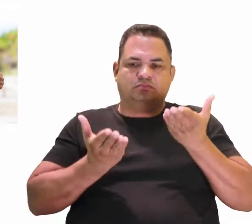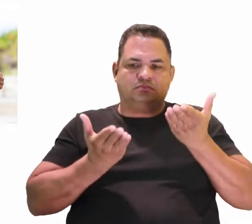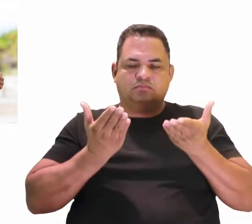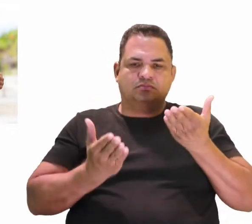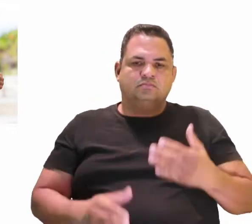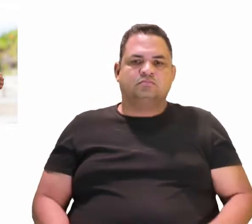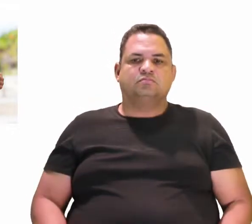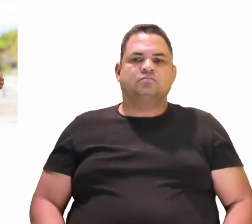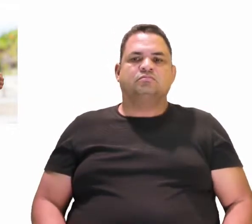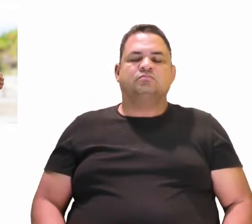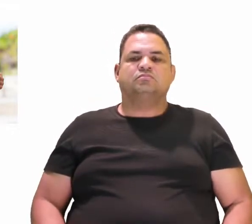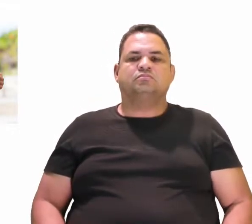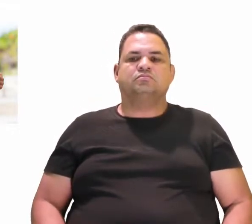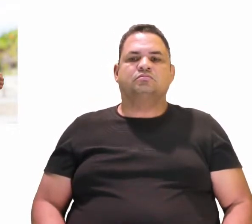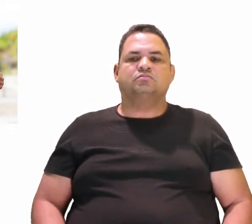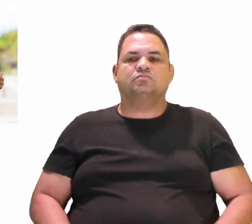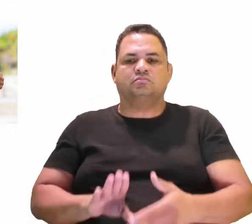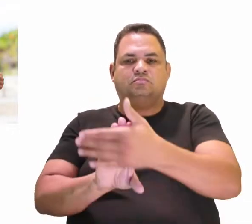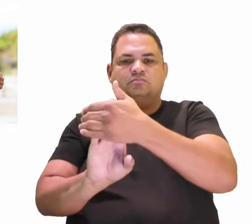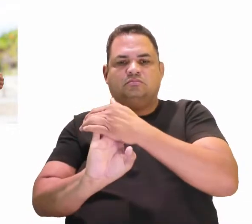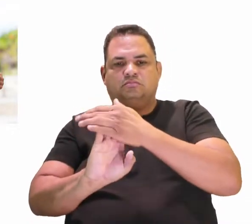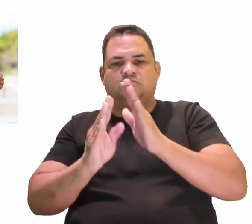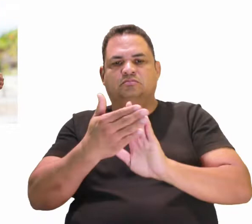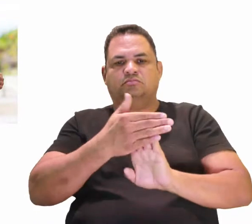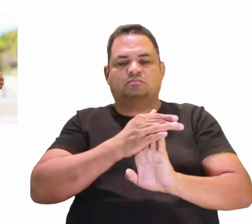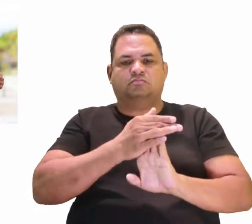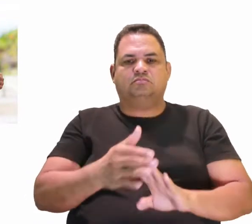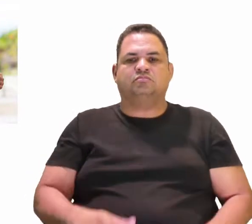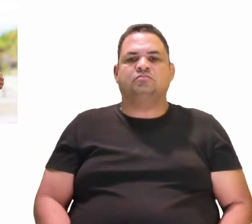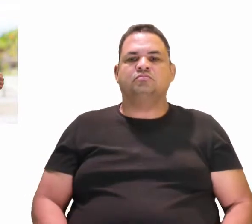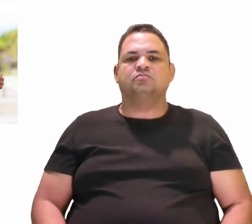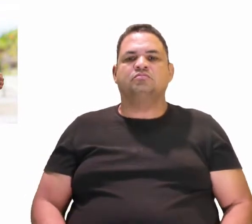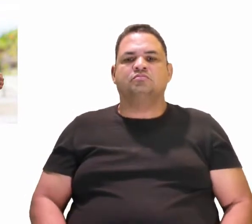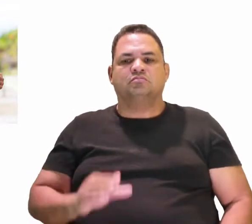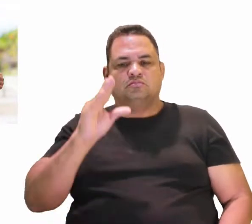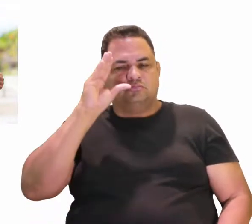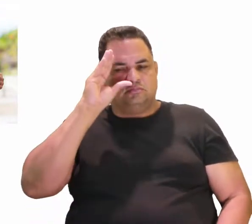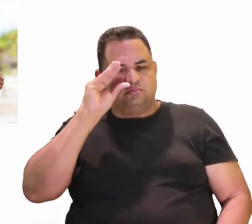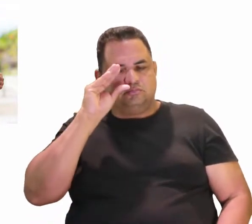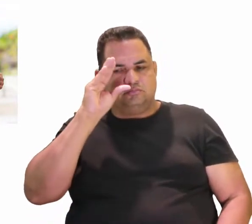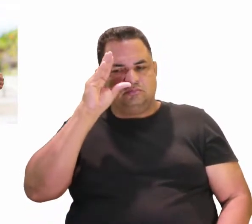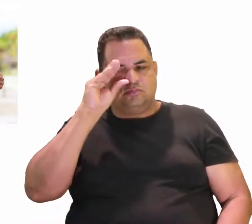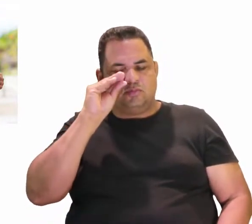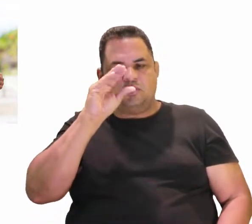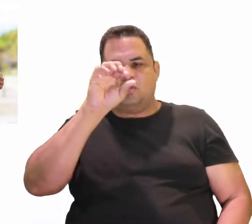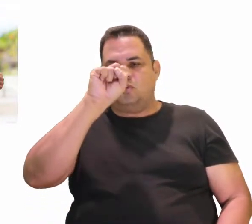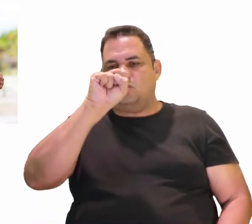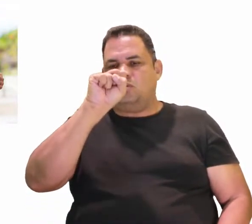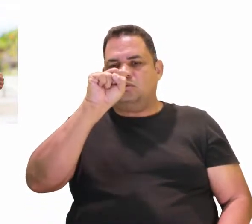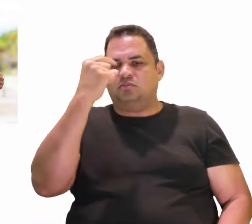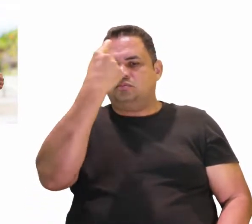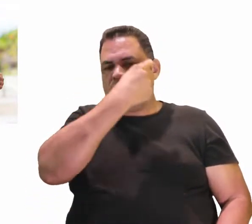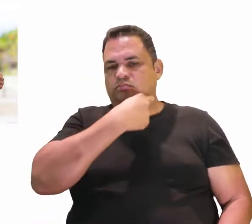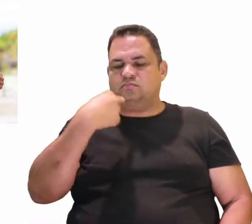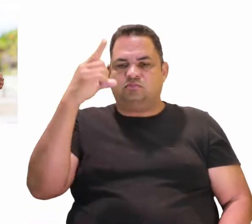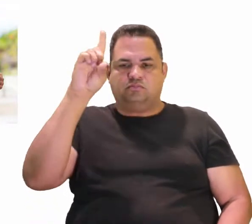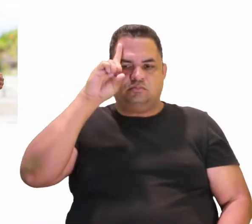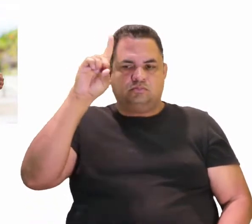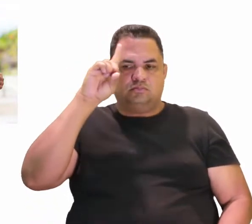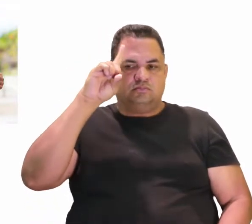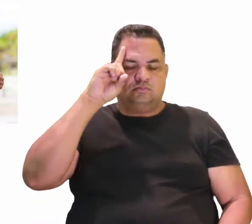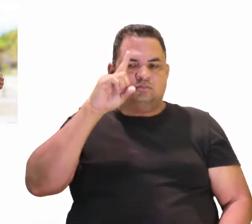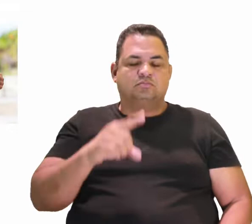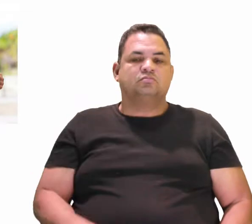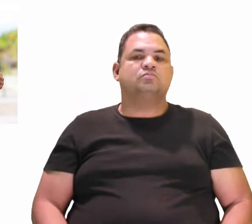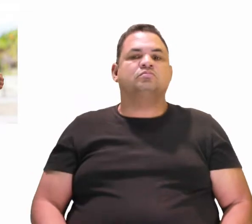balanceada, stretch, o alongar-se e o sleep 8 hours a day, dormir 8 horas por dia. E which of